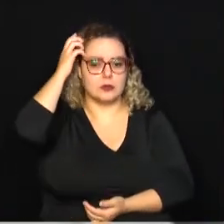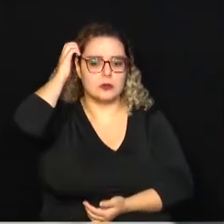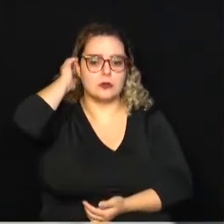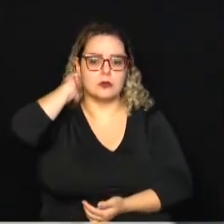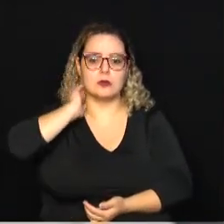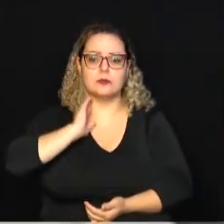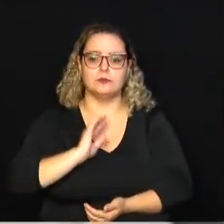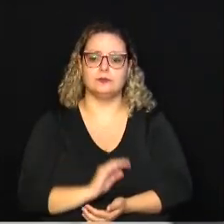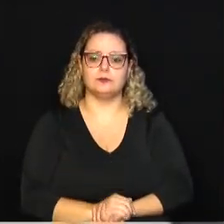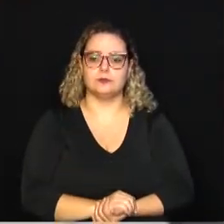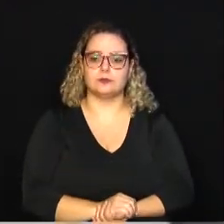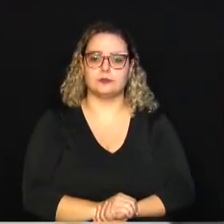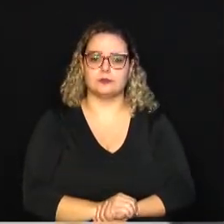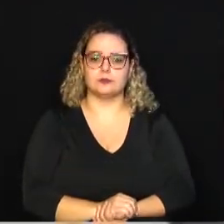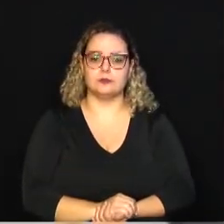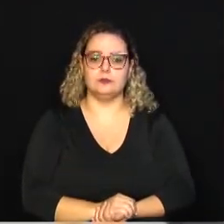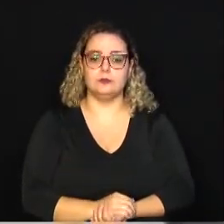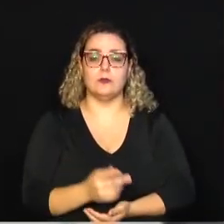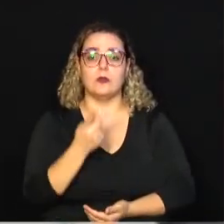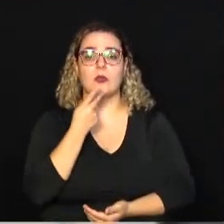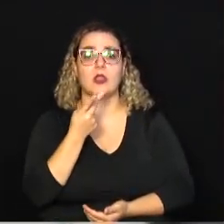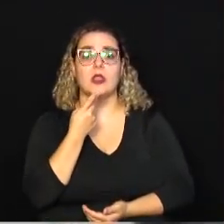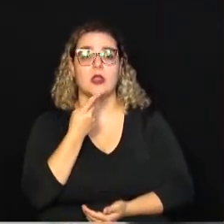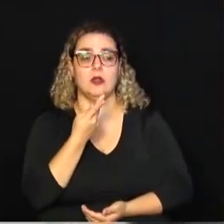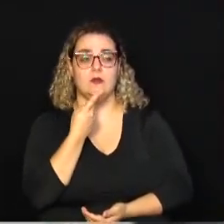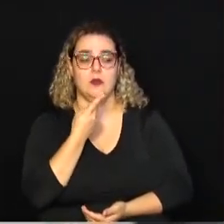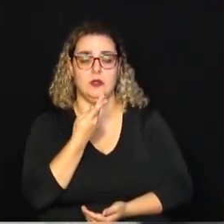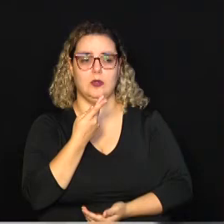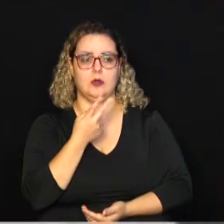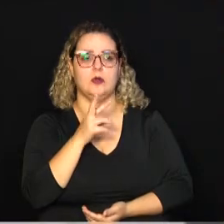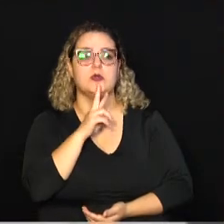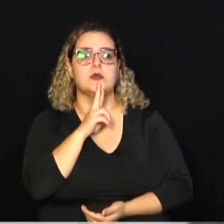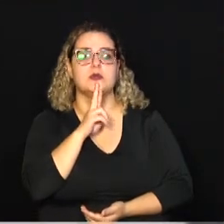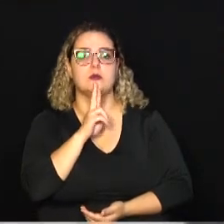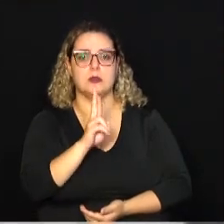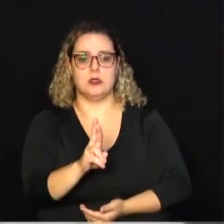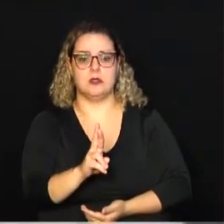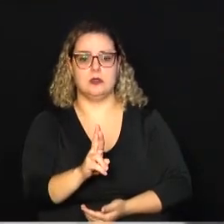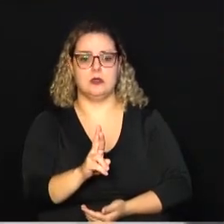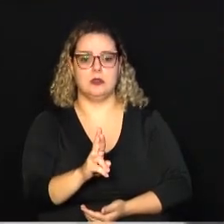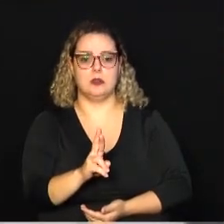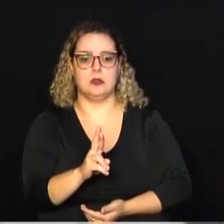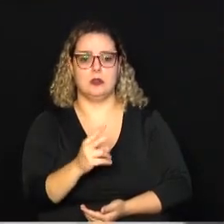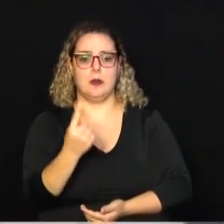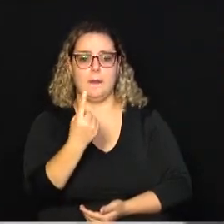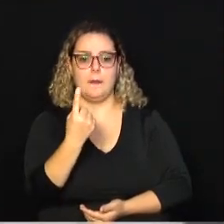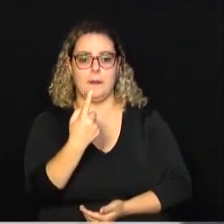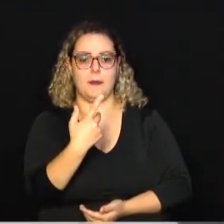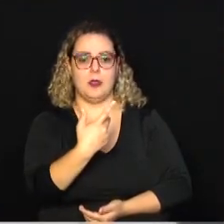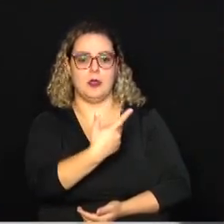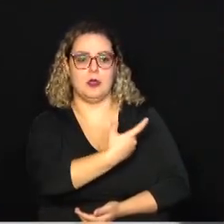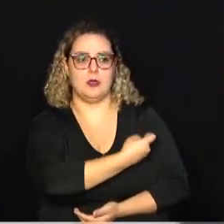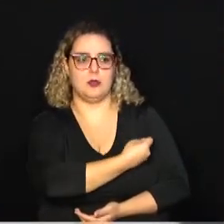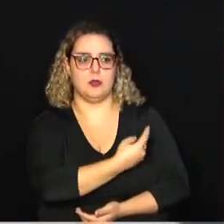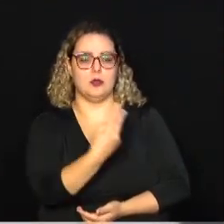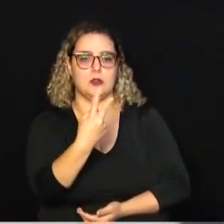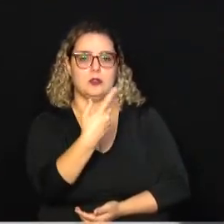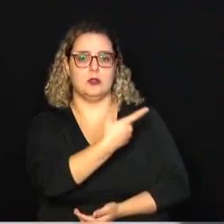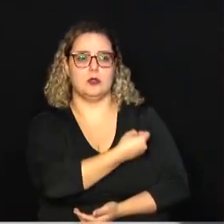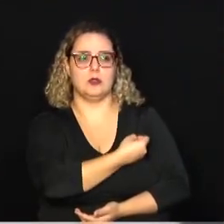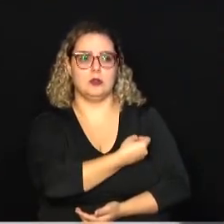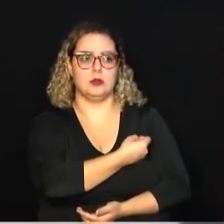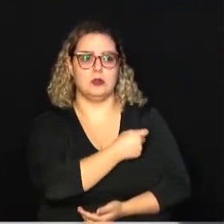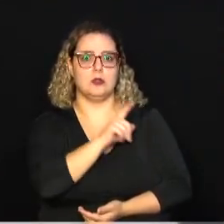seguinte: ela falou sobre a resposta entre a primeira e a segunda dose. Ela falou que está ouvindo muita gente falar que está